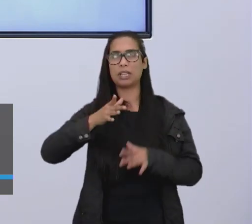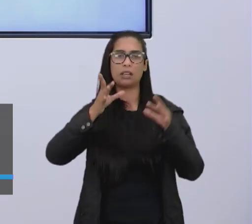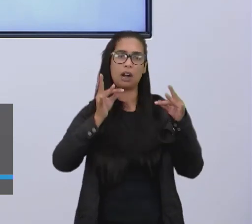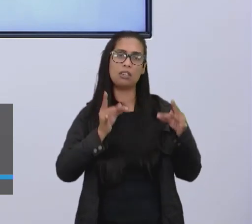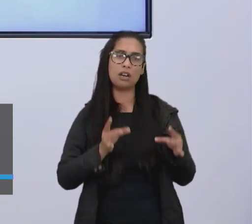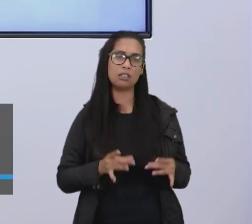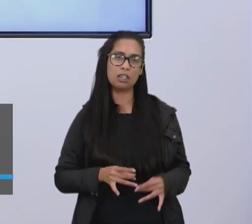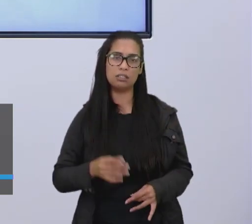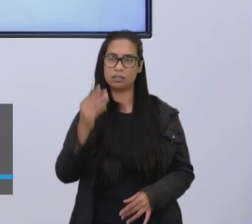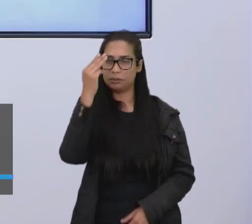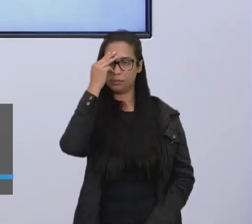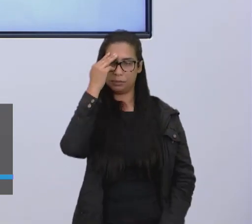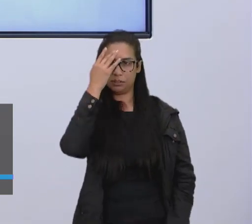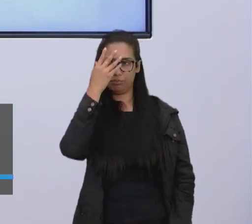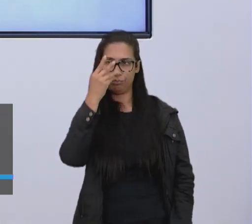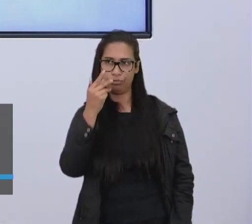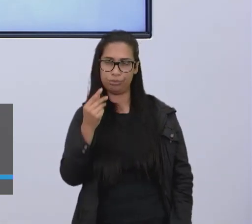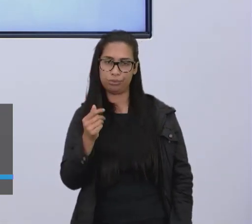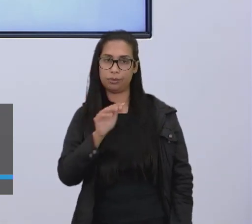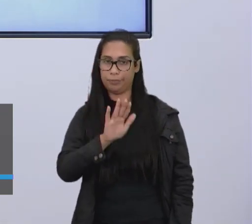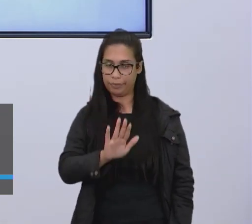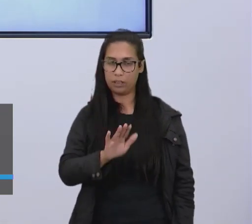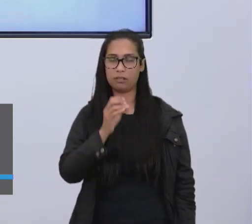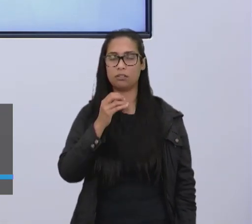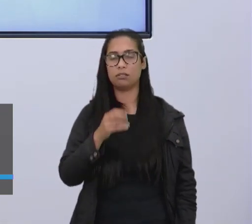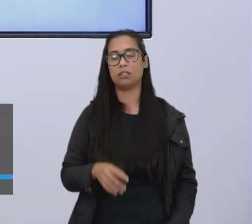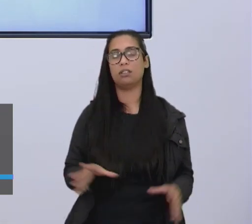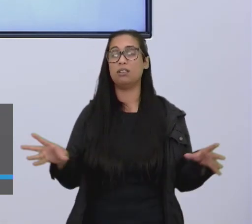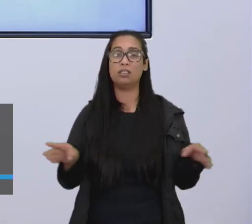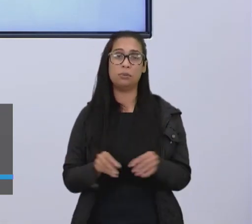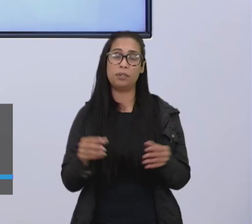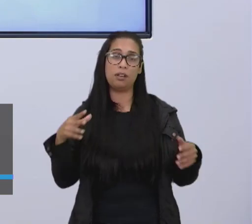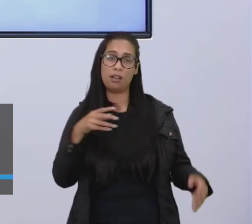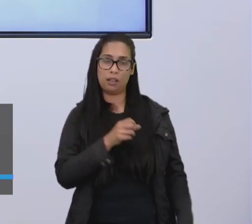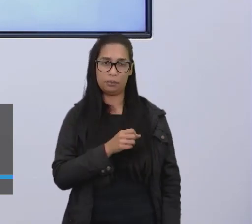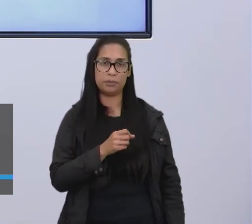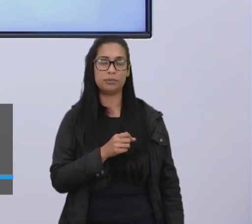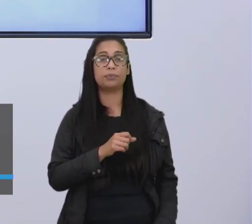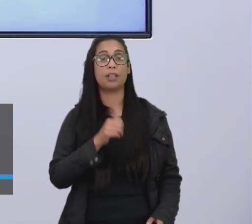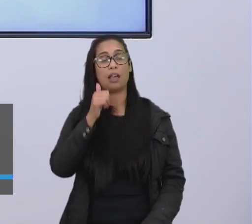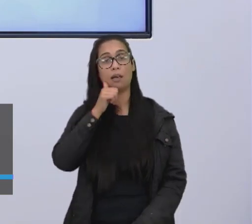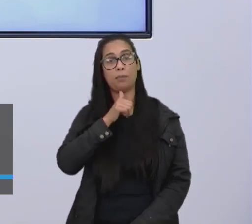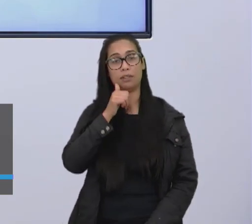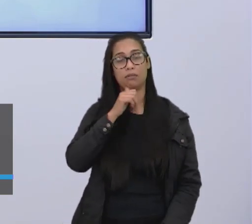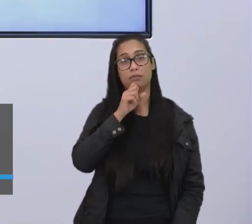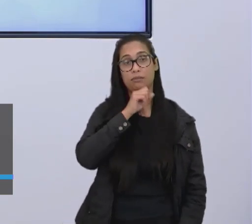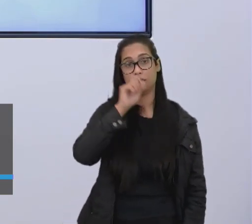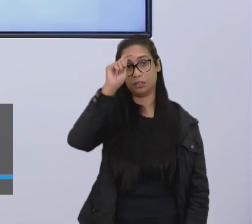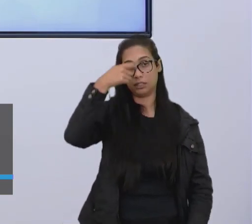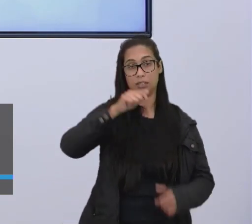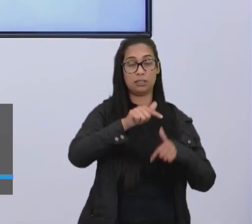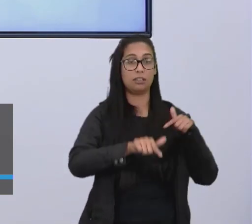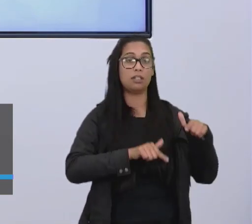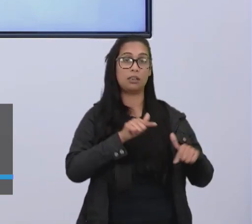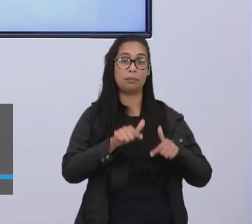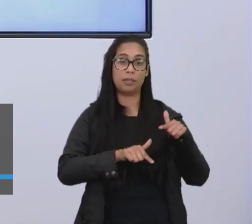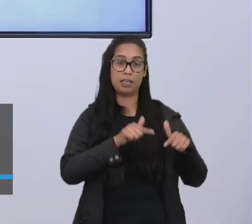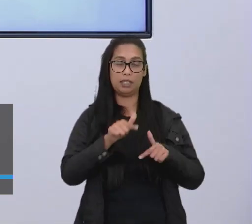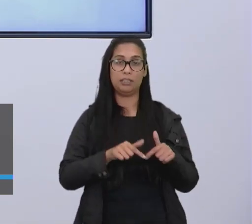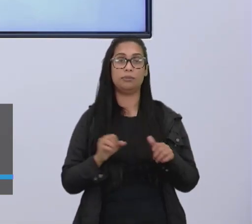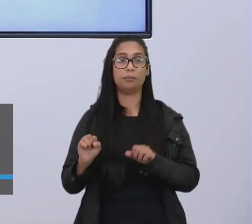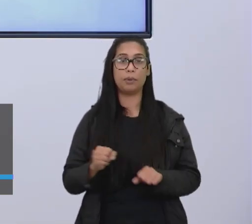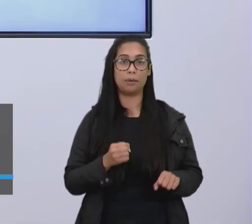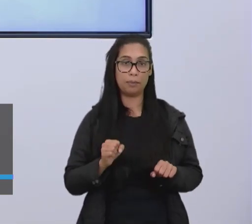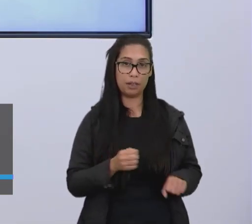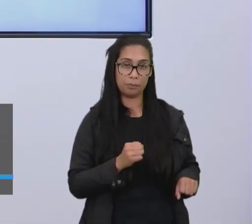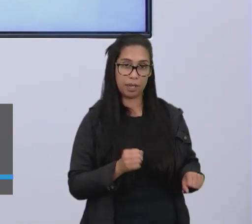minha memória é tipo um sonho. Mas assim, ela estava trabalhando como doméstica numa